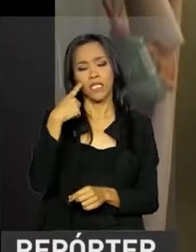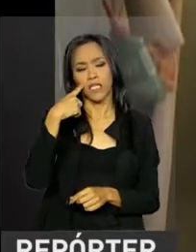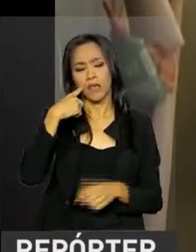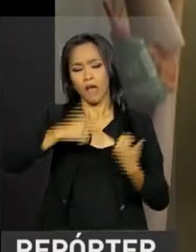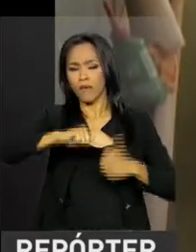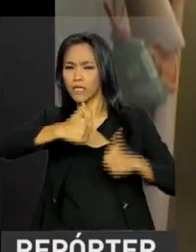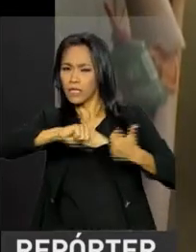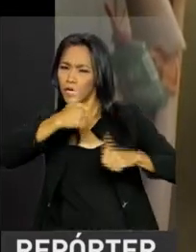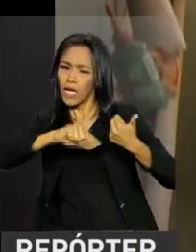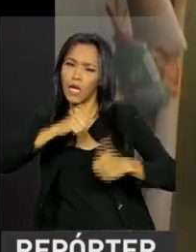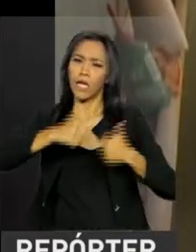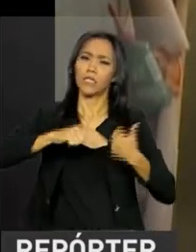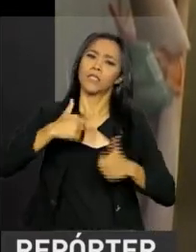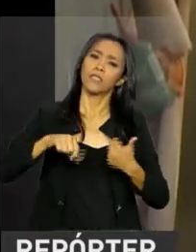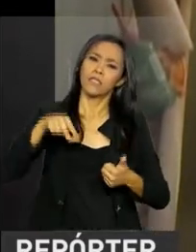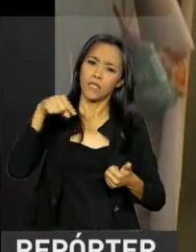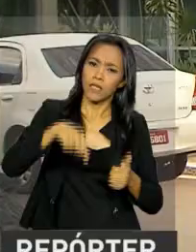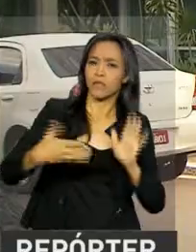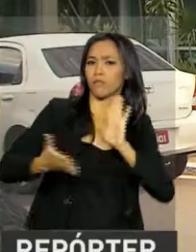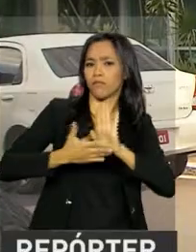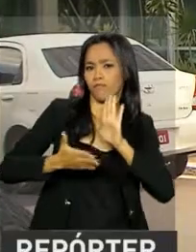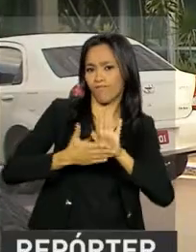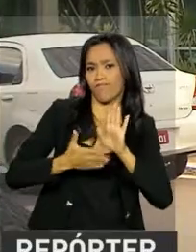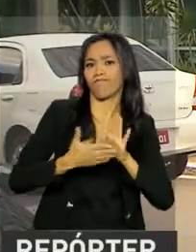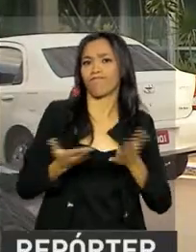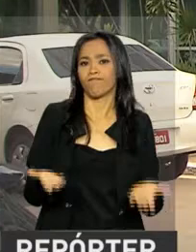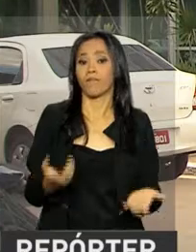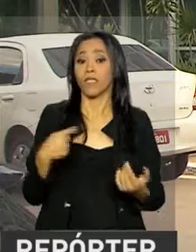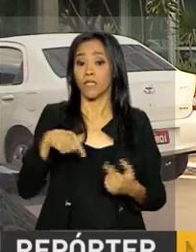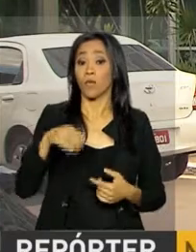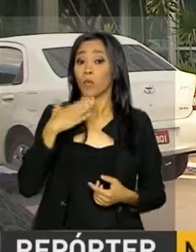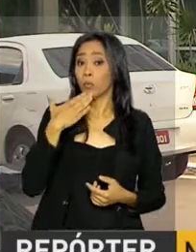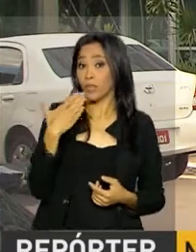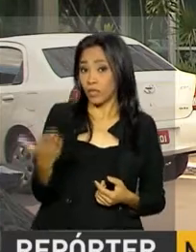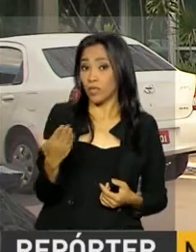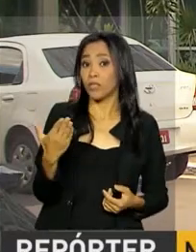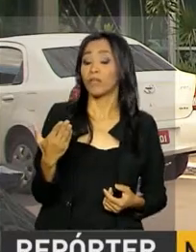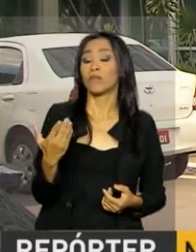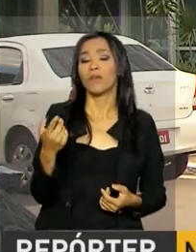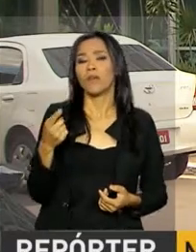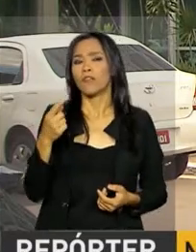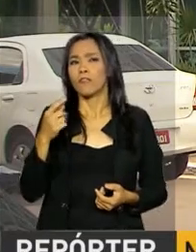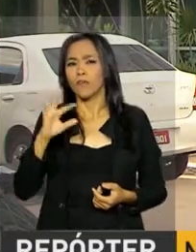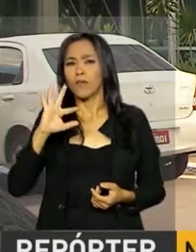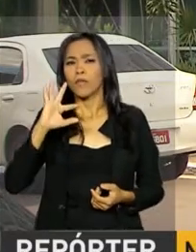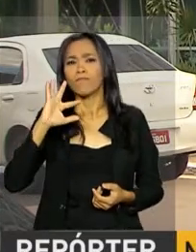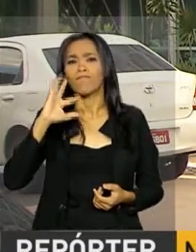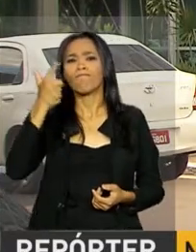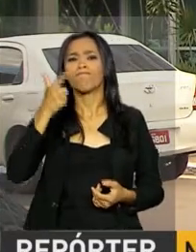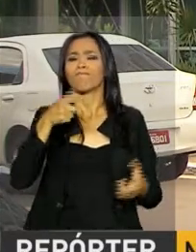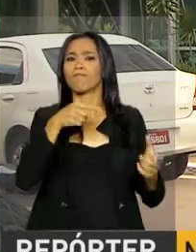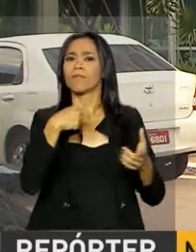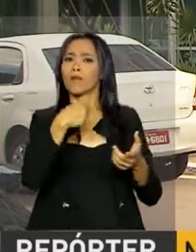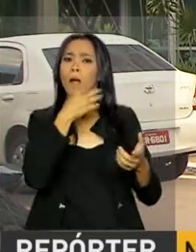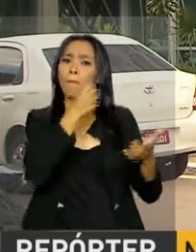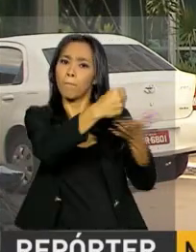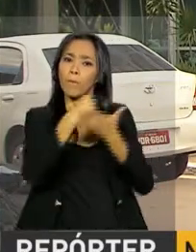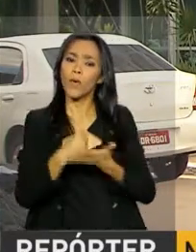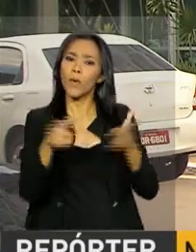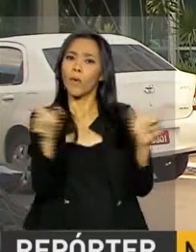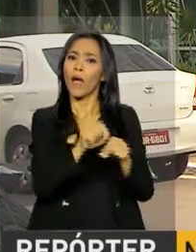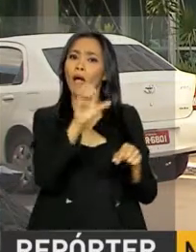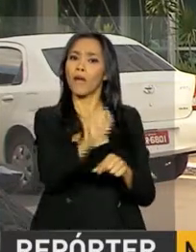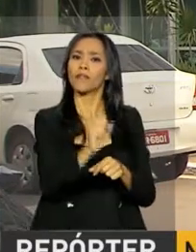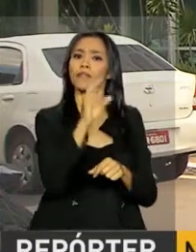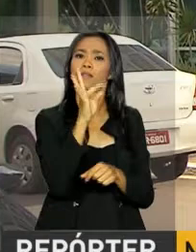no menor espaço de tempo possível o pedido da ministra foi embasado em uma decisão do superior tribunal de justiça que concedeu